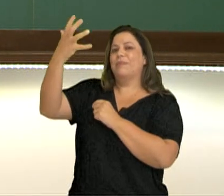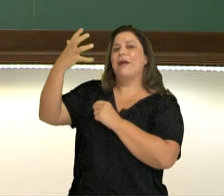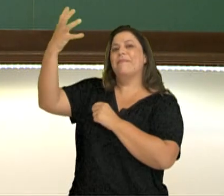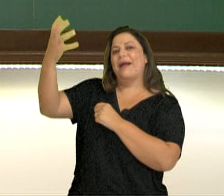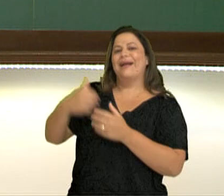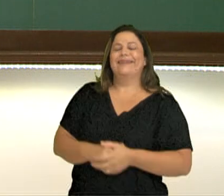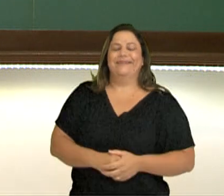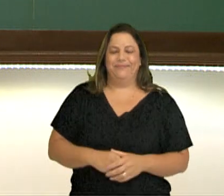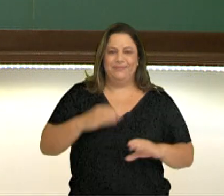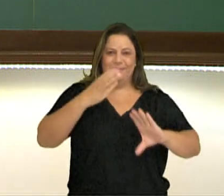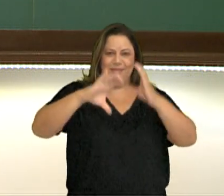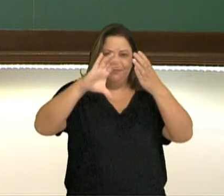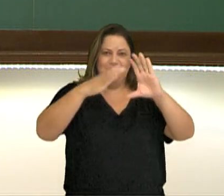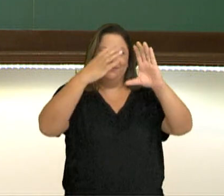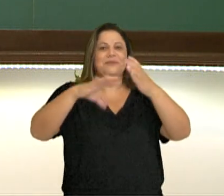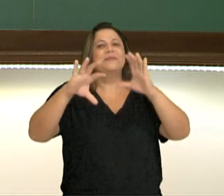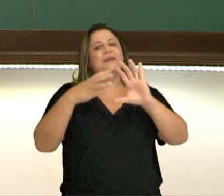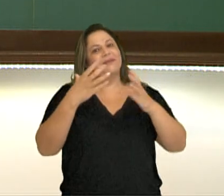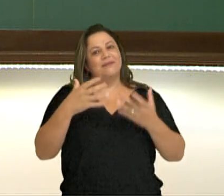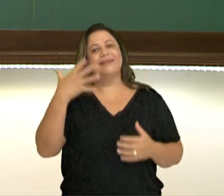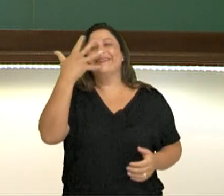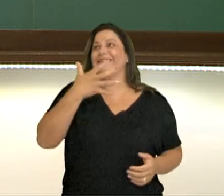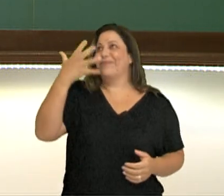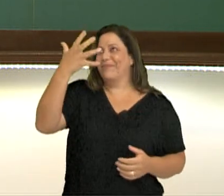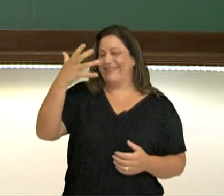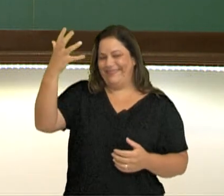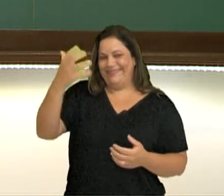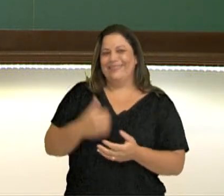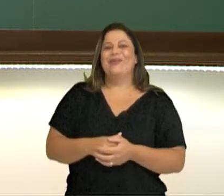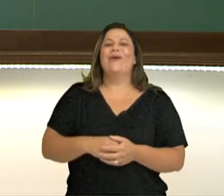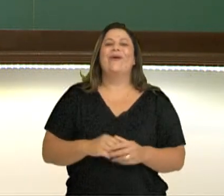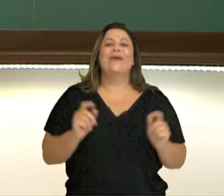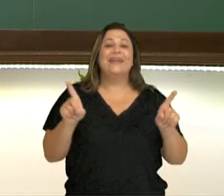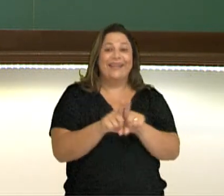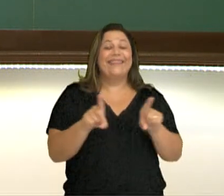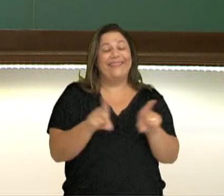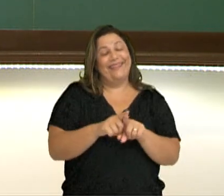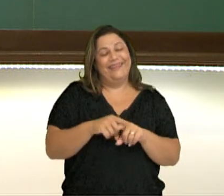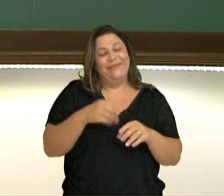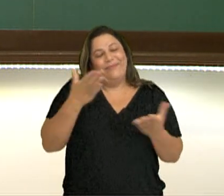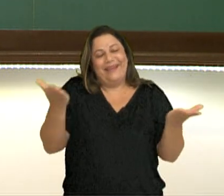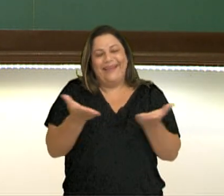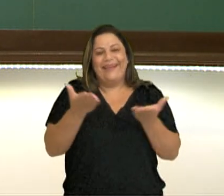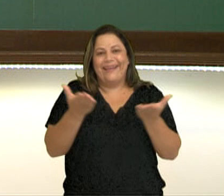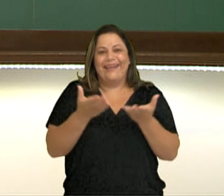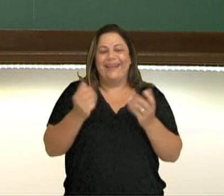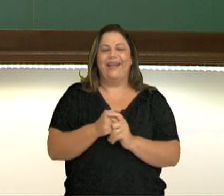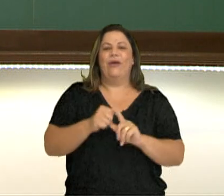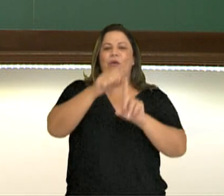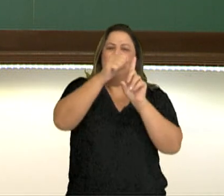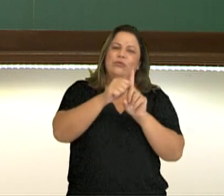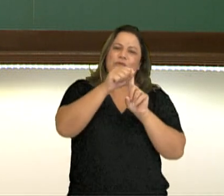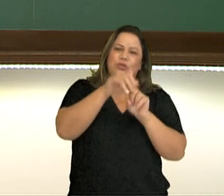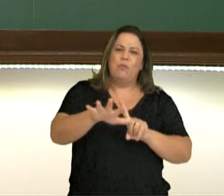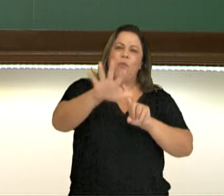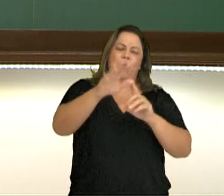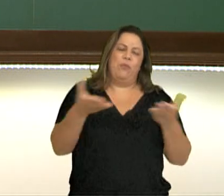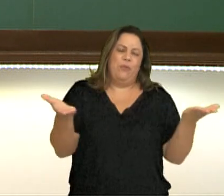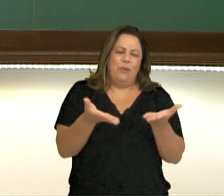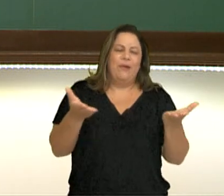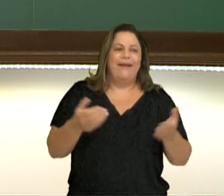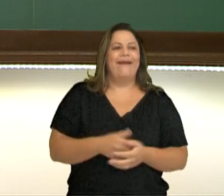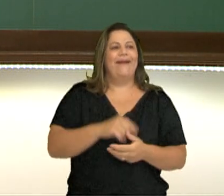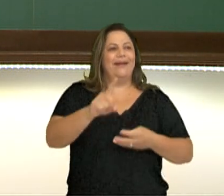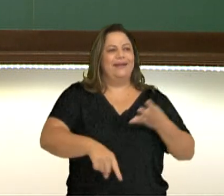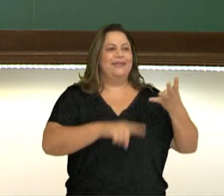nas óperas, né, o cantor lírico, e o cantor popular, hoje esse que nós ouvimos nas rádios, né,